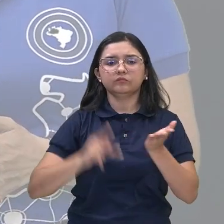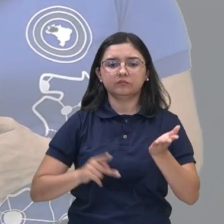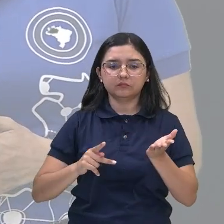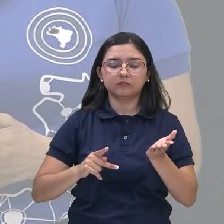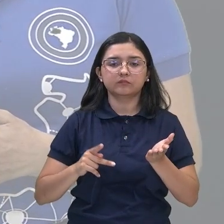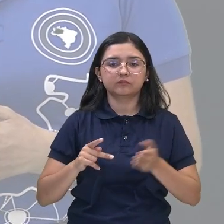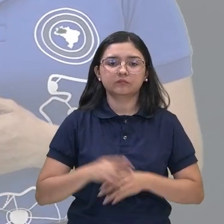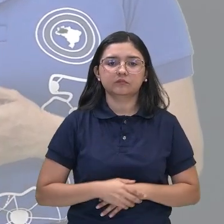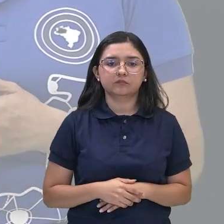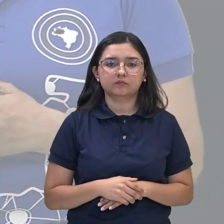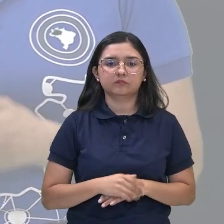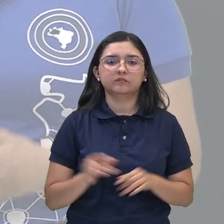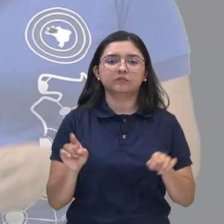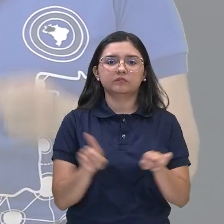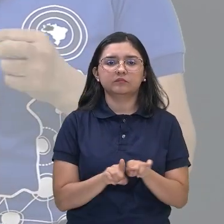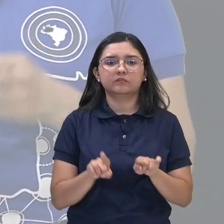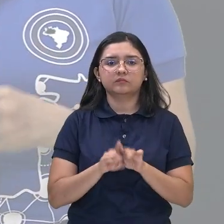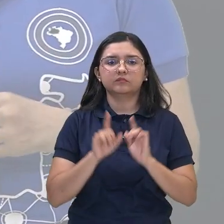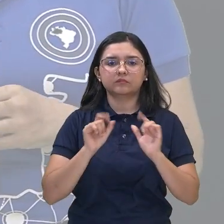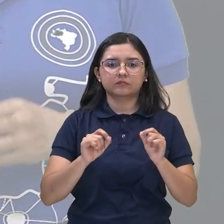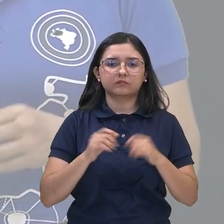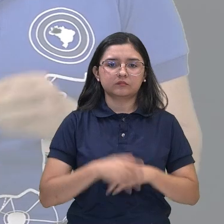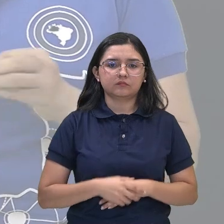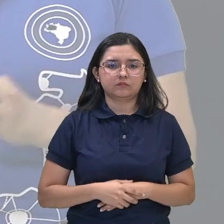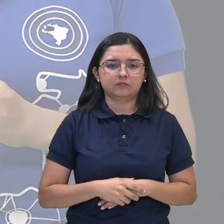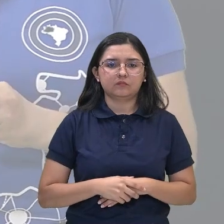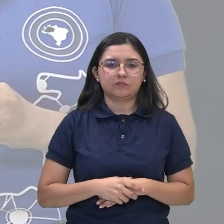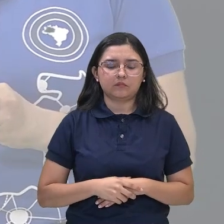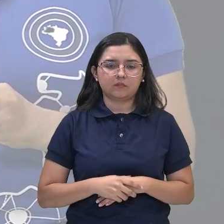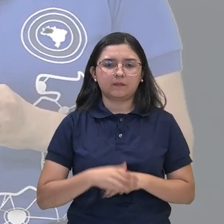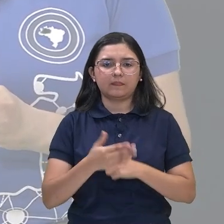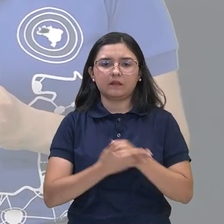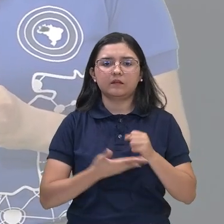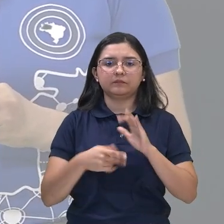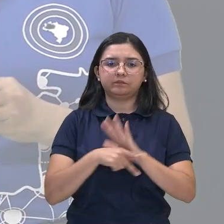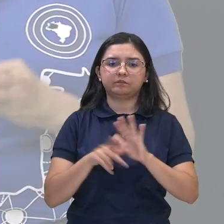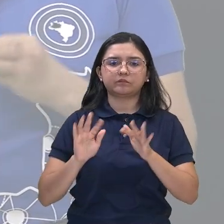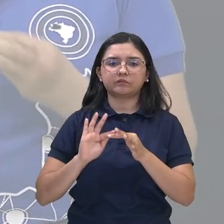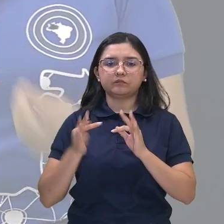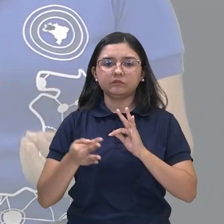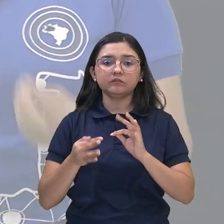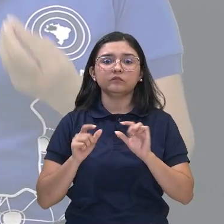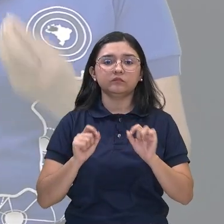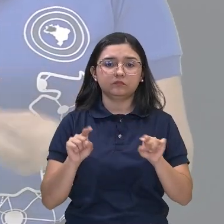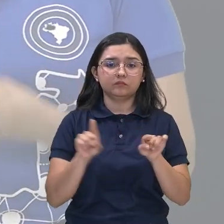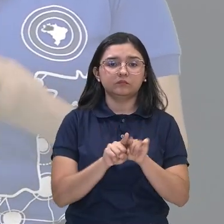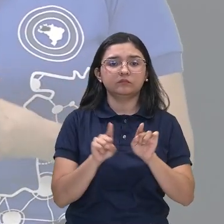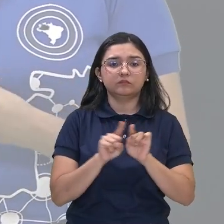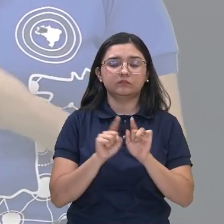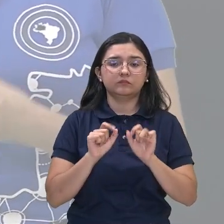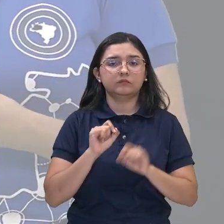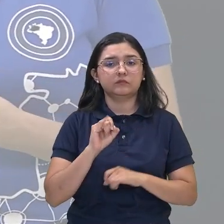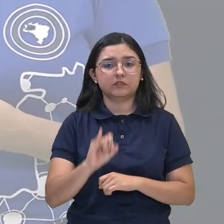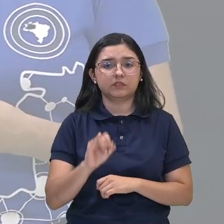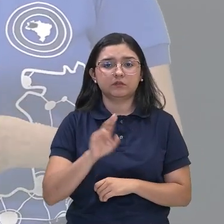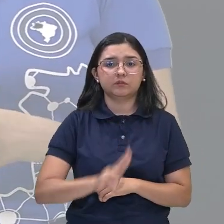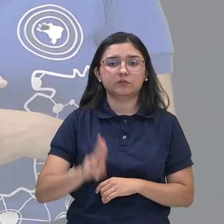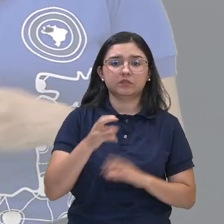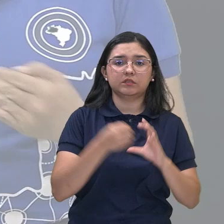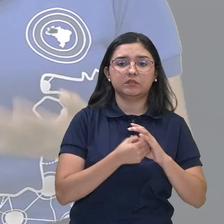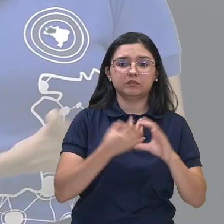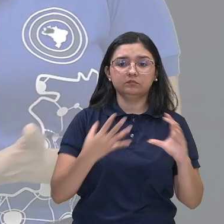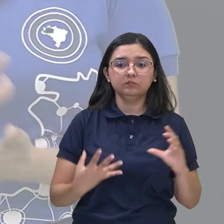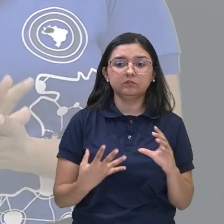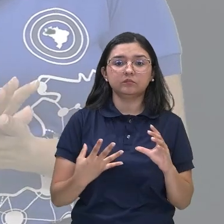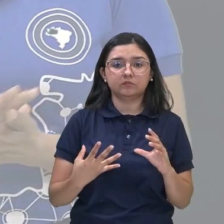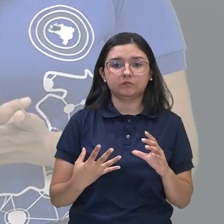né? Quebrou a rigidez dos princípios árcades, né, que também, se ele não trabalha as características,